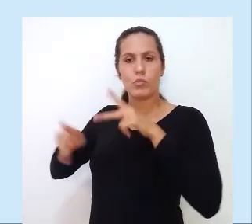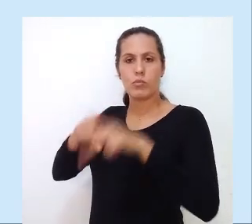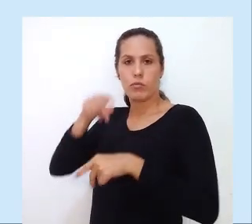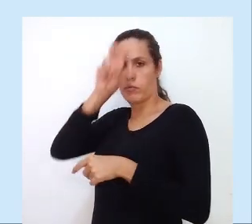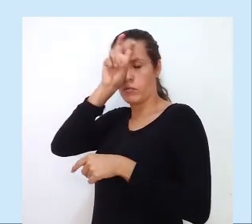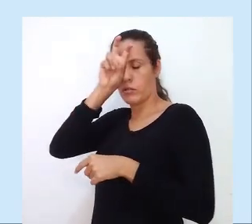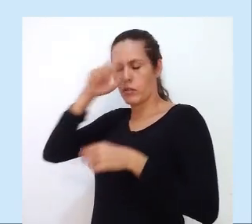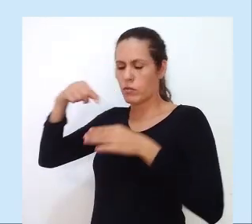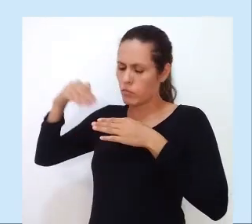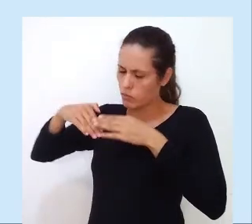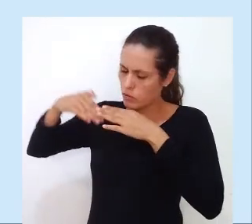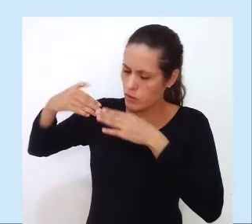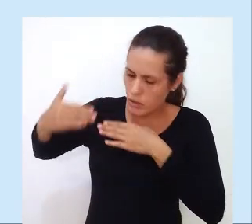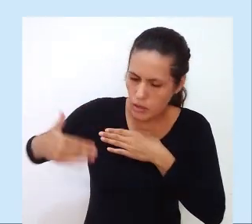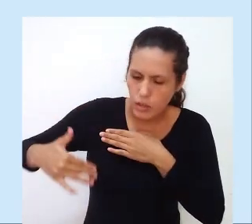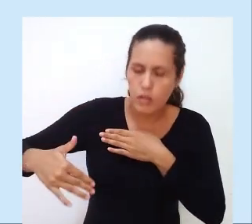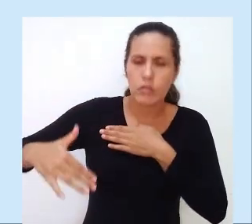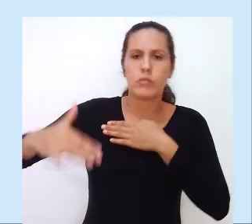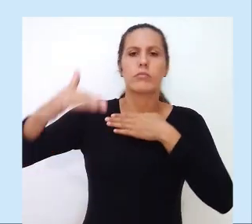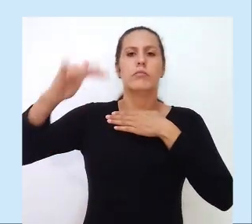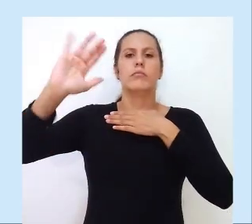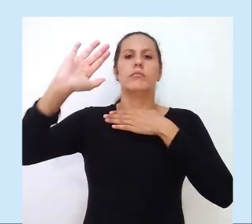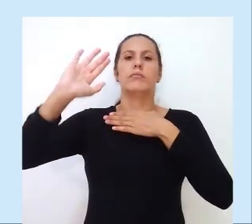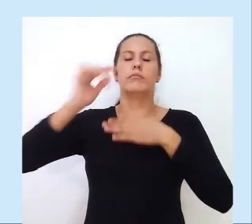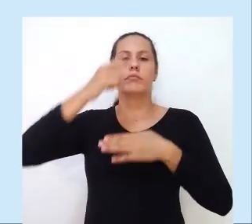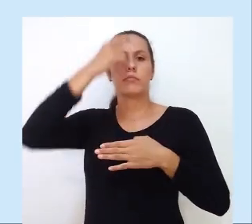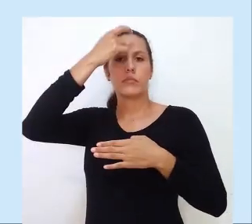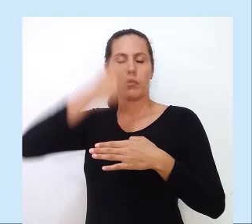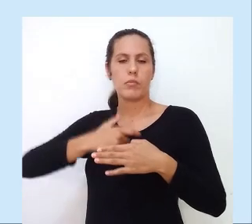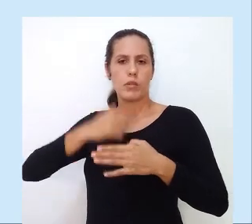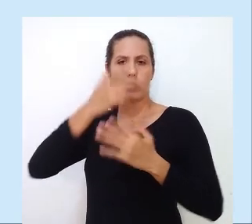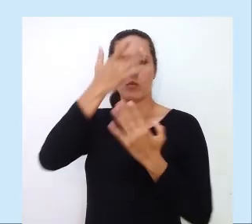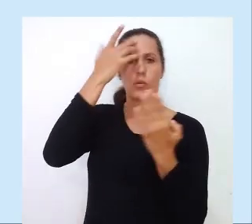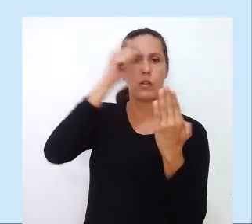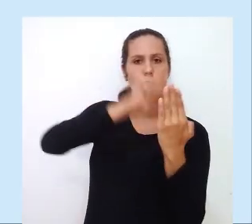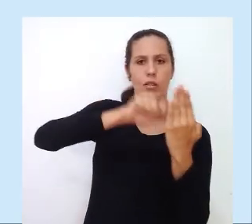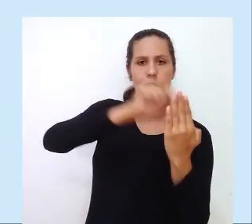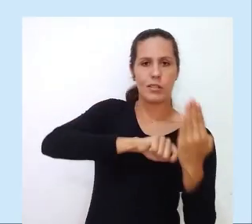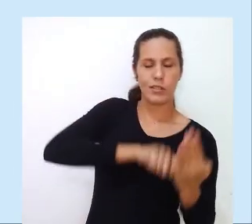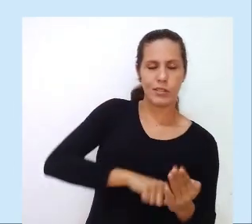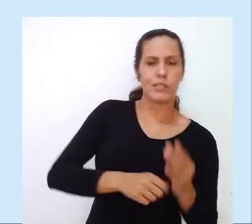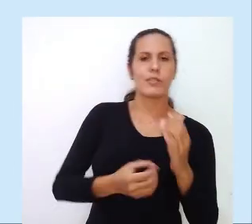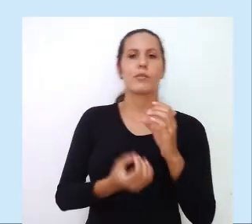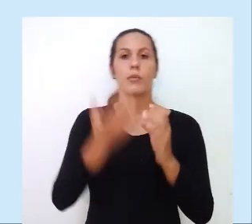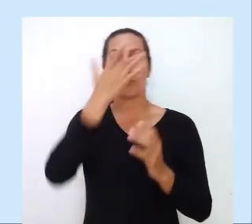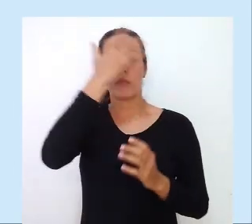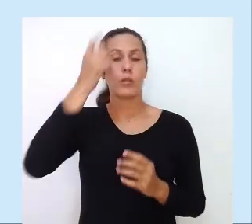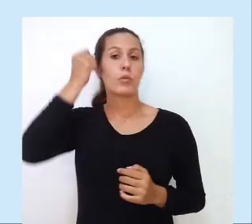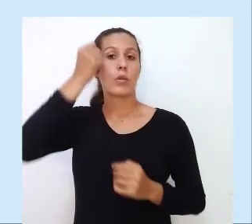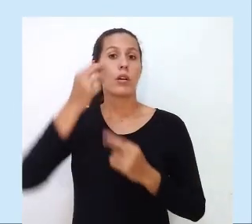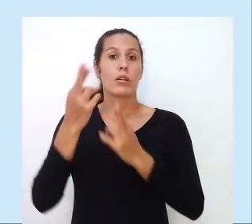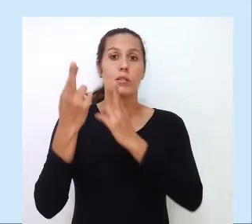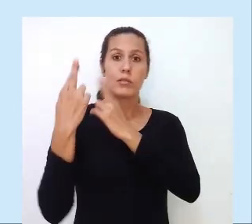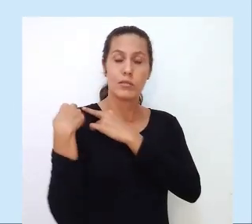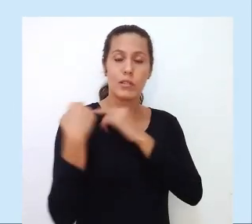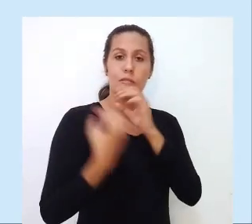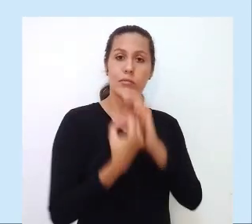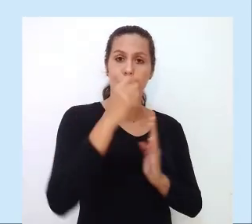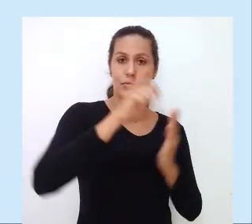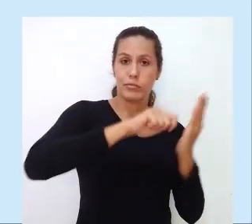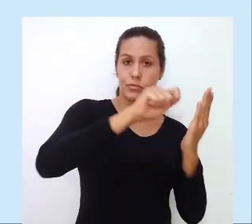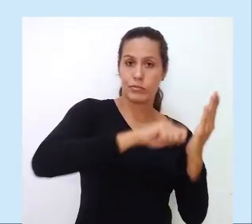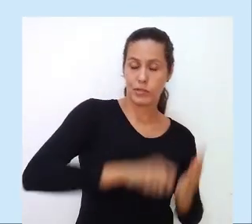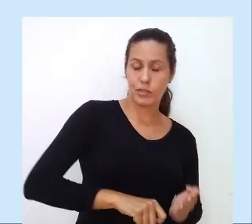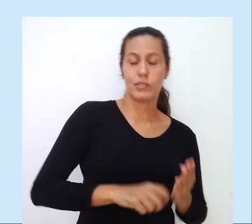partir daí vai surgir a dramaturgia, vai surgir a figura do dramaturgo e também vão surgir as primeiras